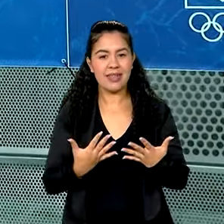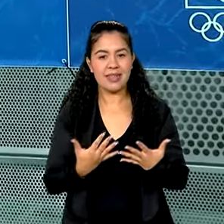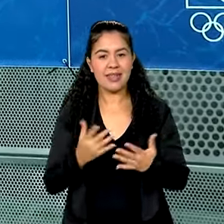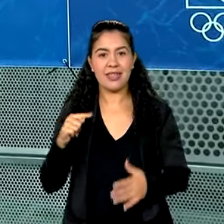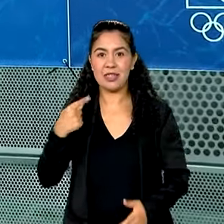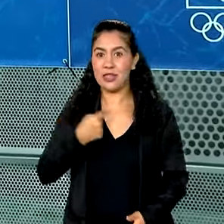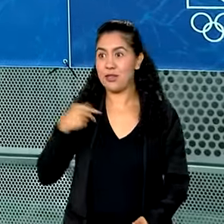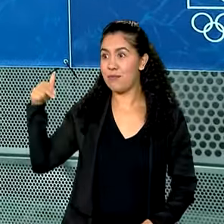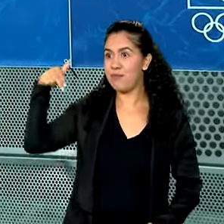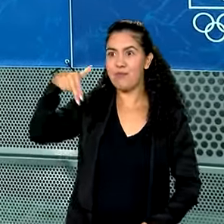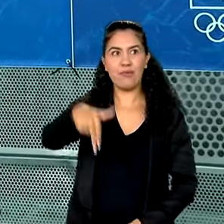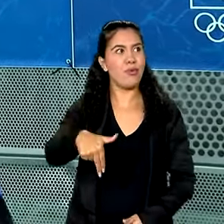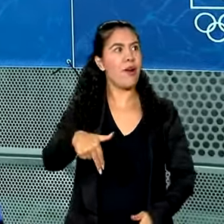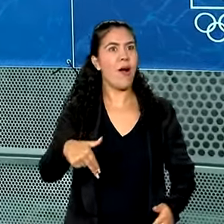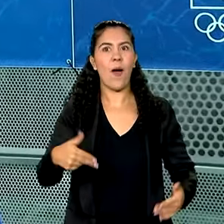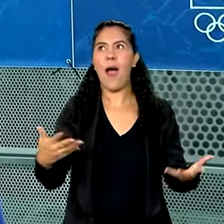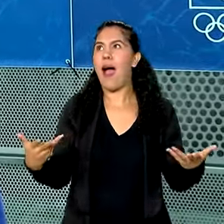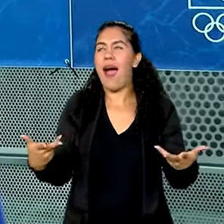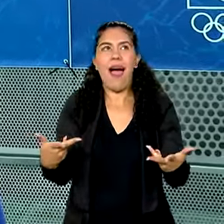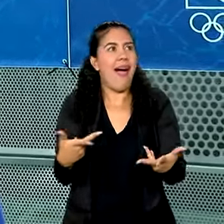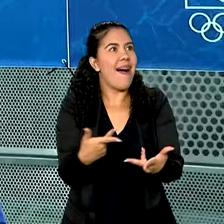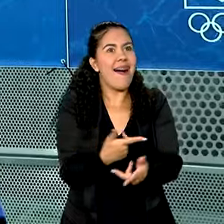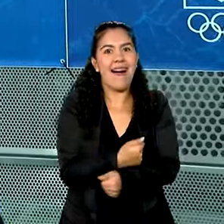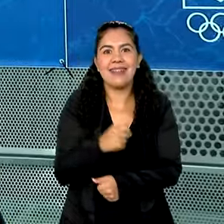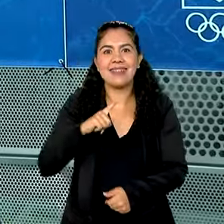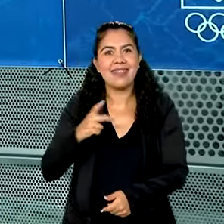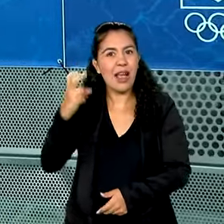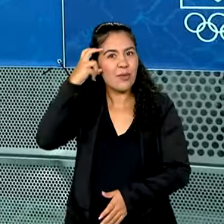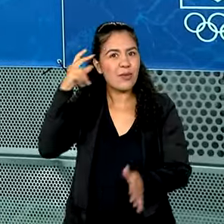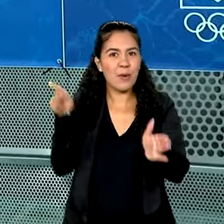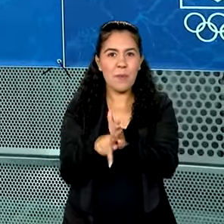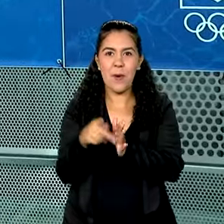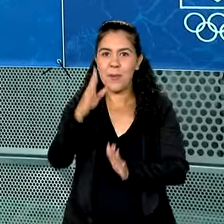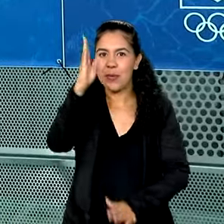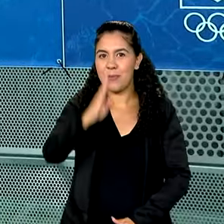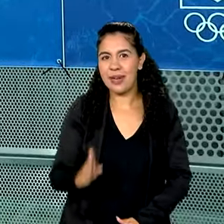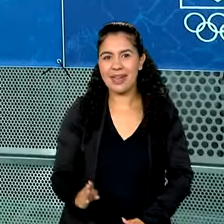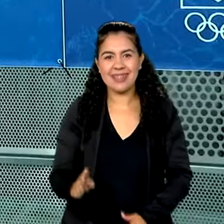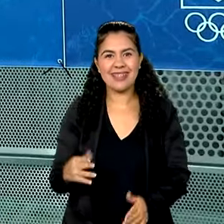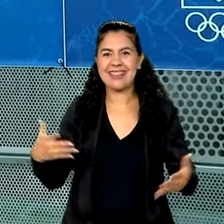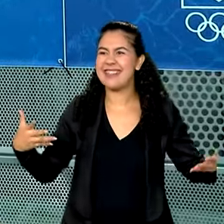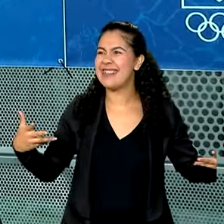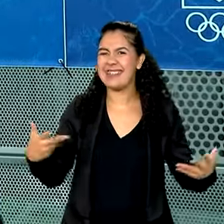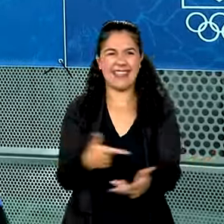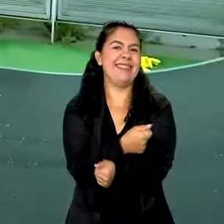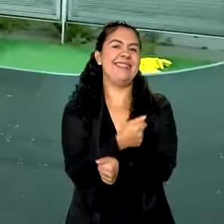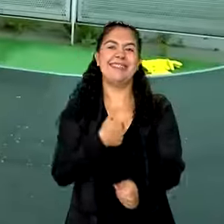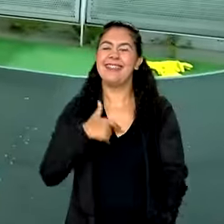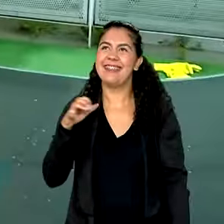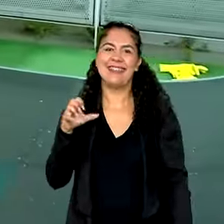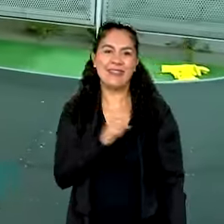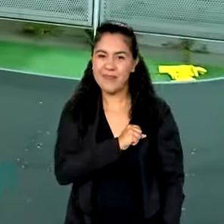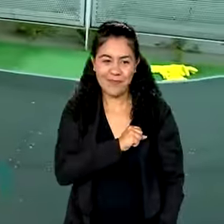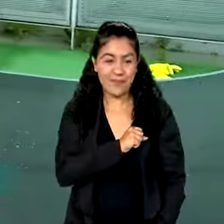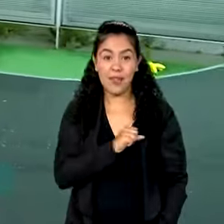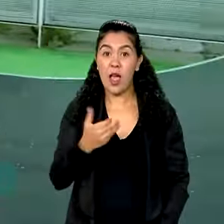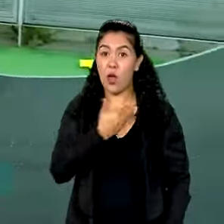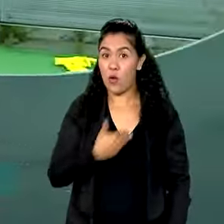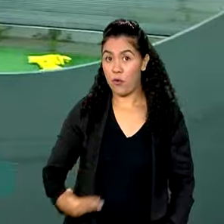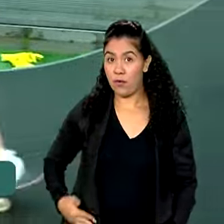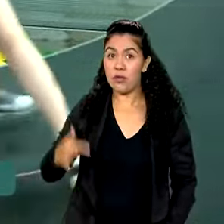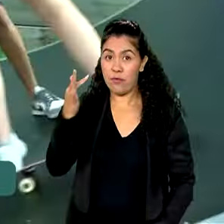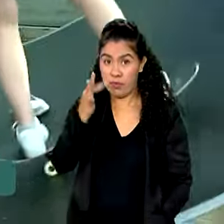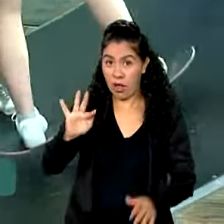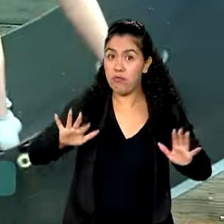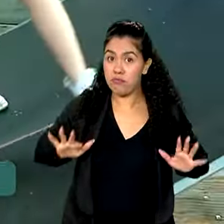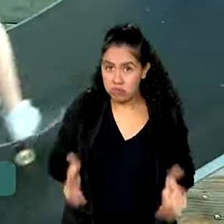lugar maravilhoso, né? Cheio da nossa cultura, e eu tô achando isso aqui, cara, incrível. Eu tô amando isso aqui. O governo federal tem